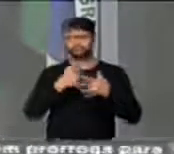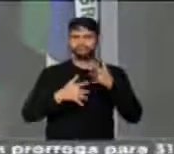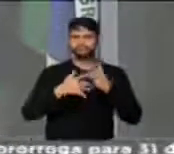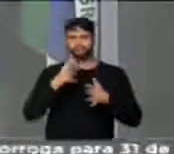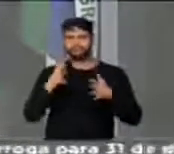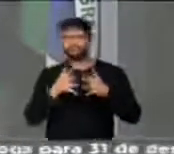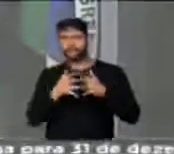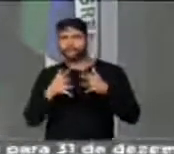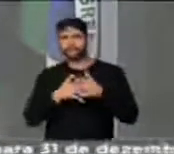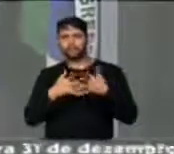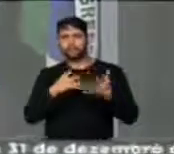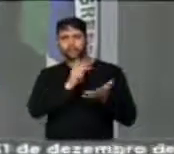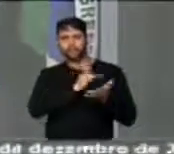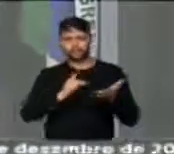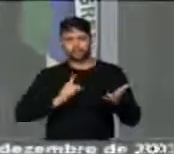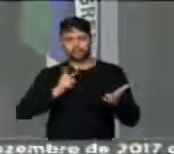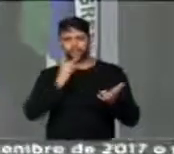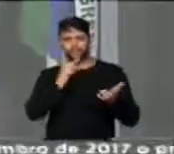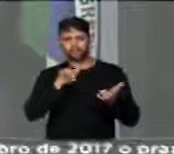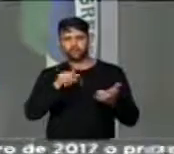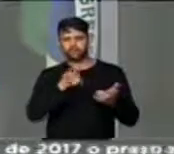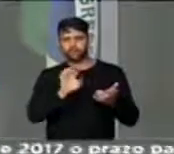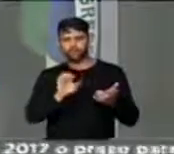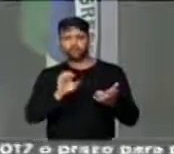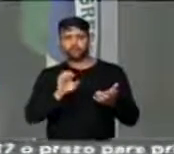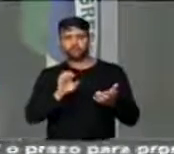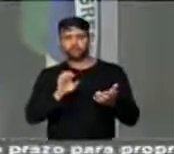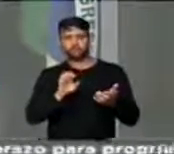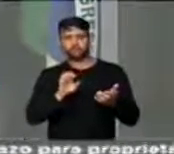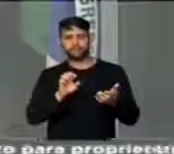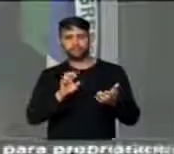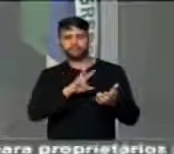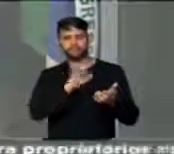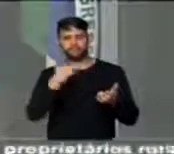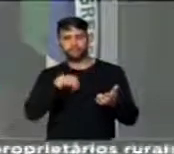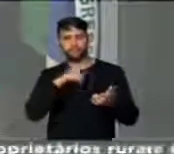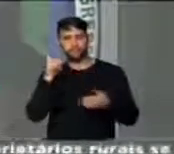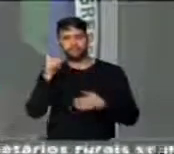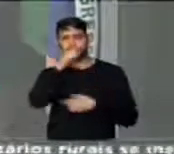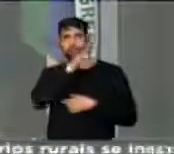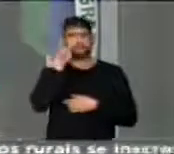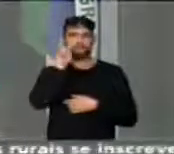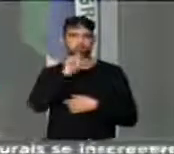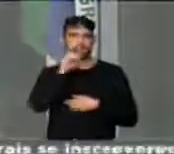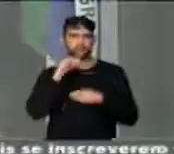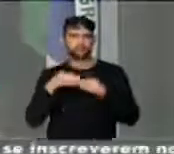A presidente que falou em golpe foi a Nova York,